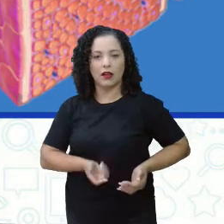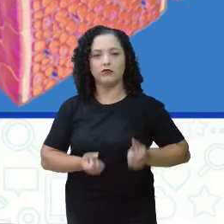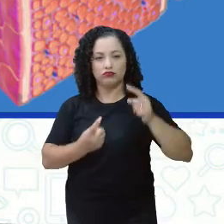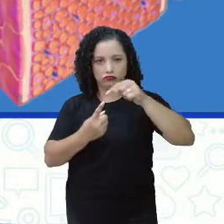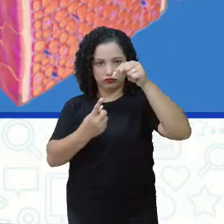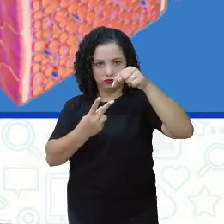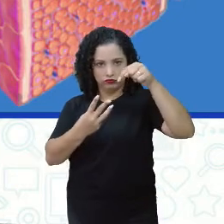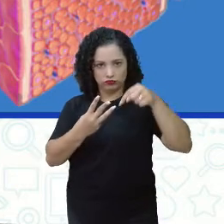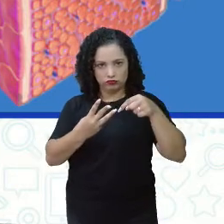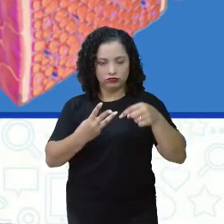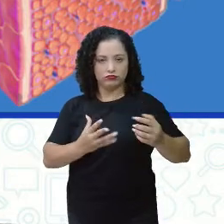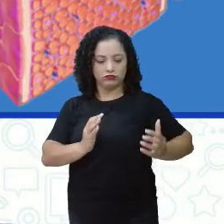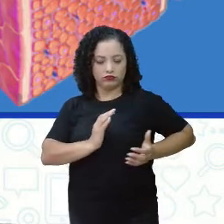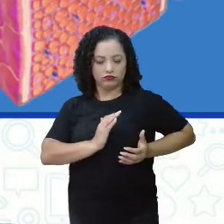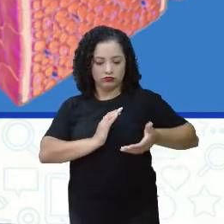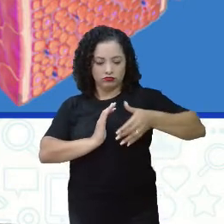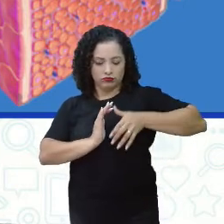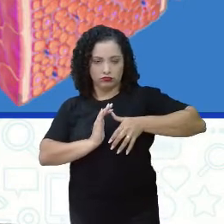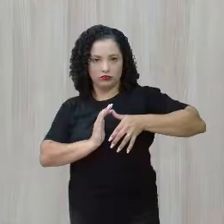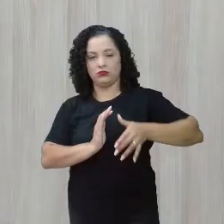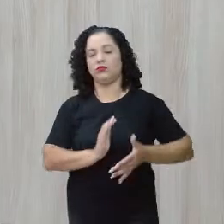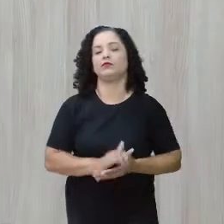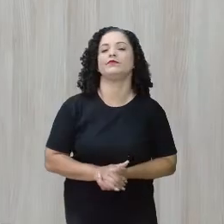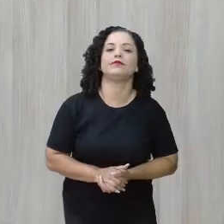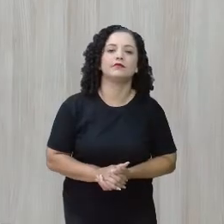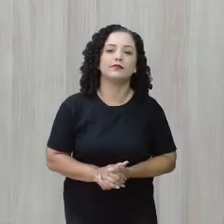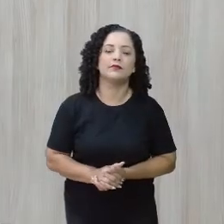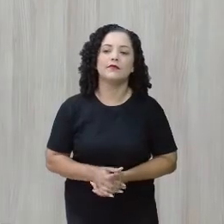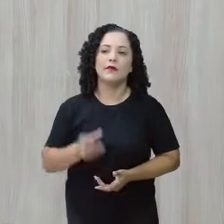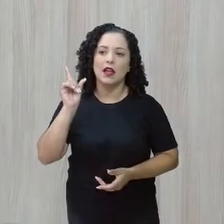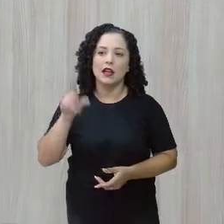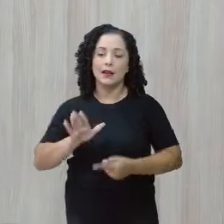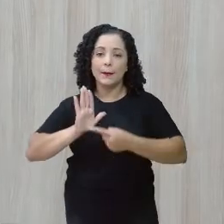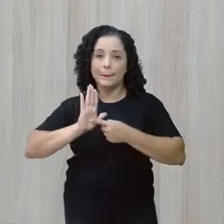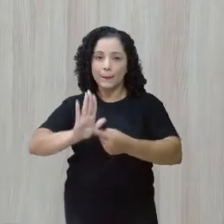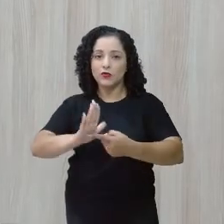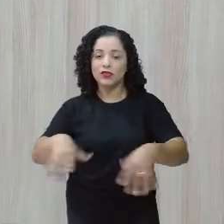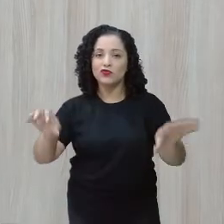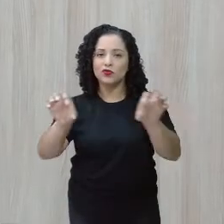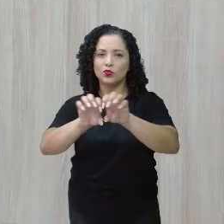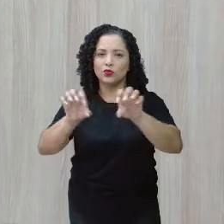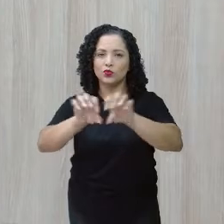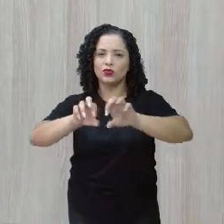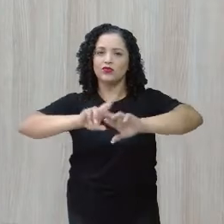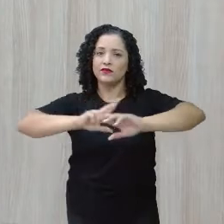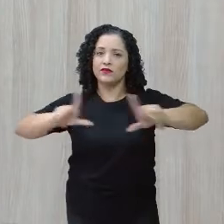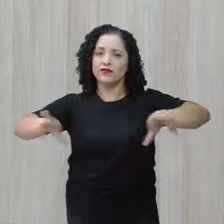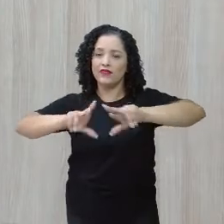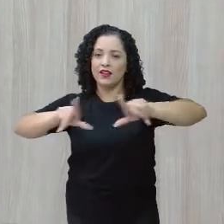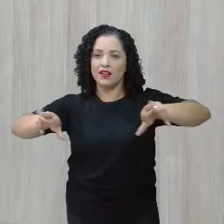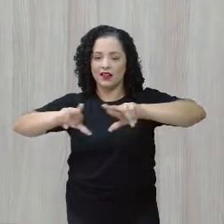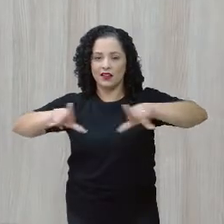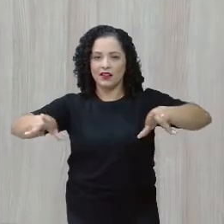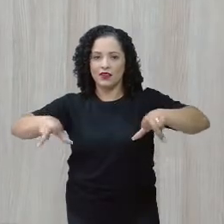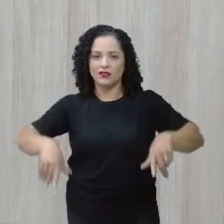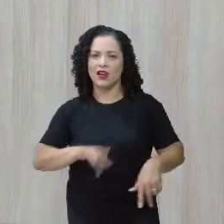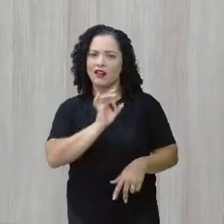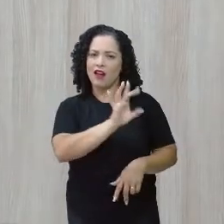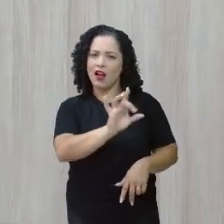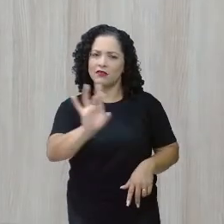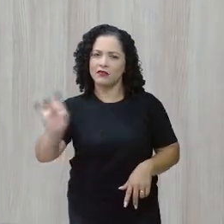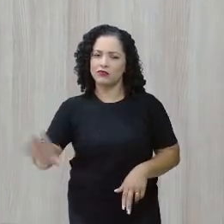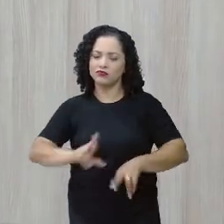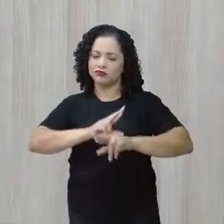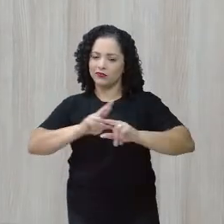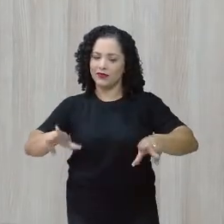tecido do coração aí, em relação às camadas, eles apresentam estruturas diferentes, né? E aí cada um com uma